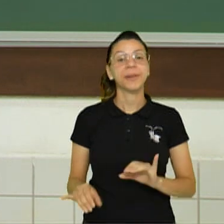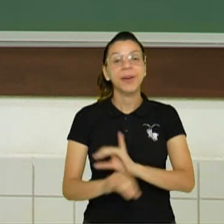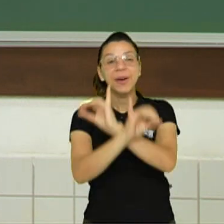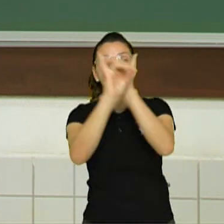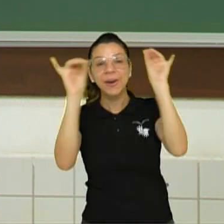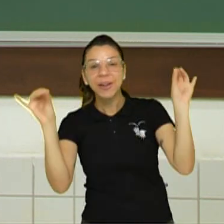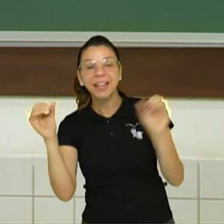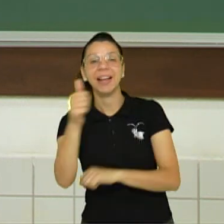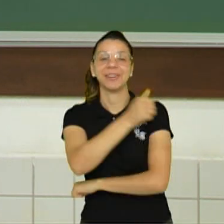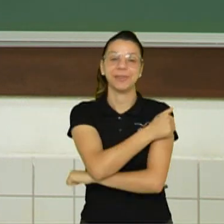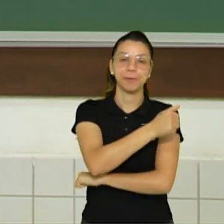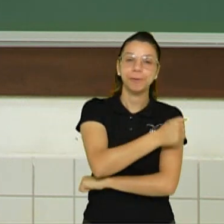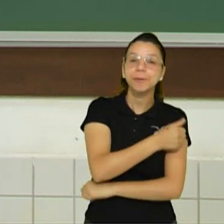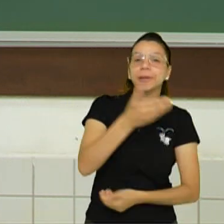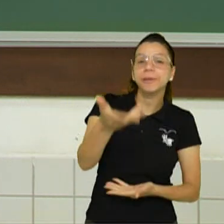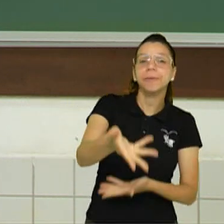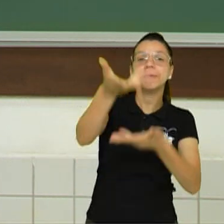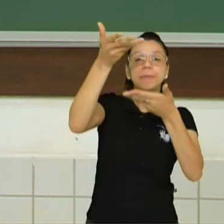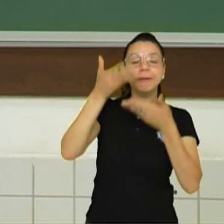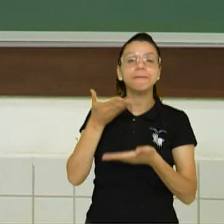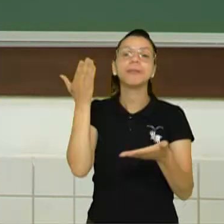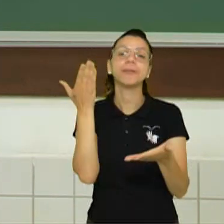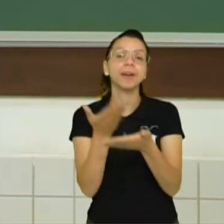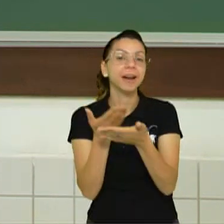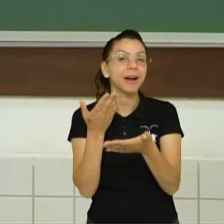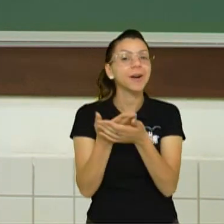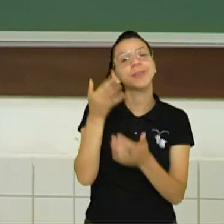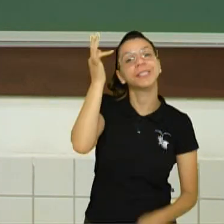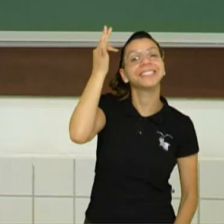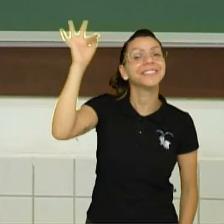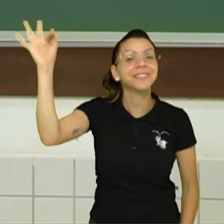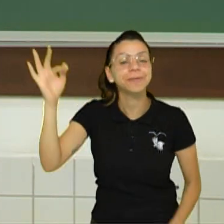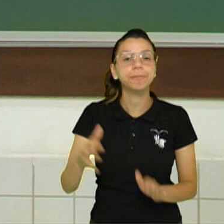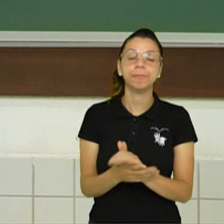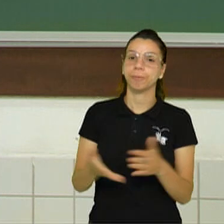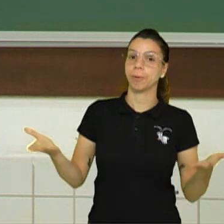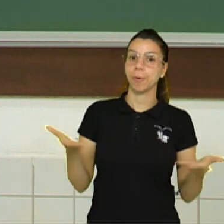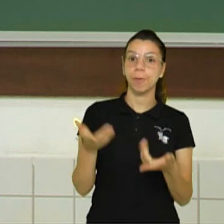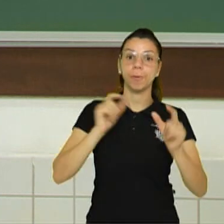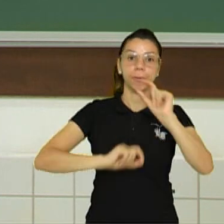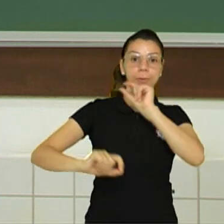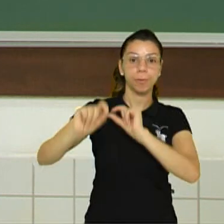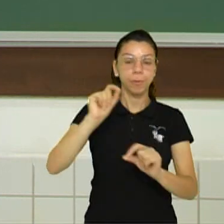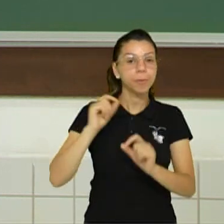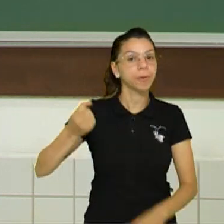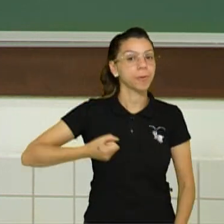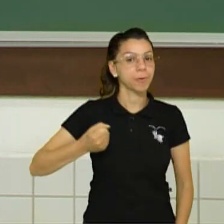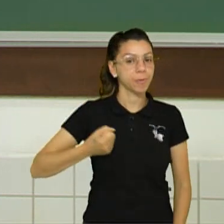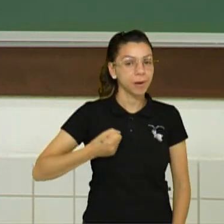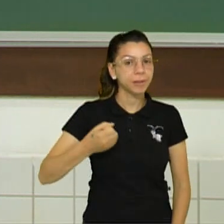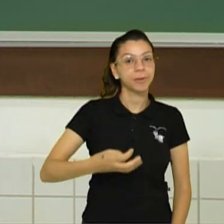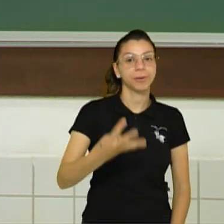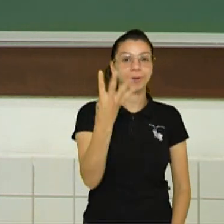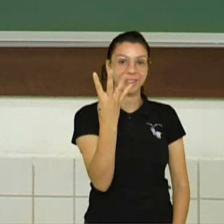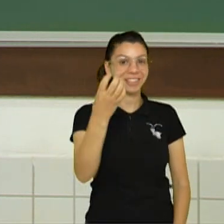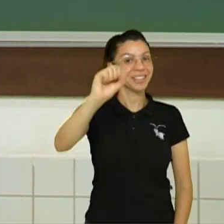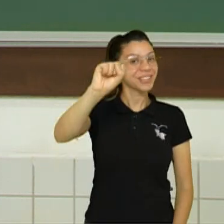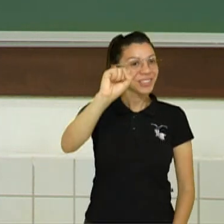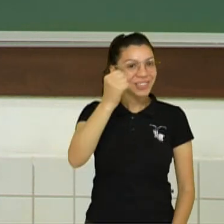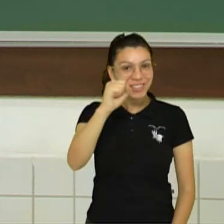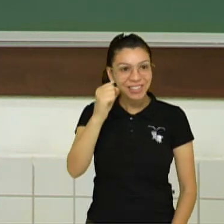Olá, queridos alunos, sejam bem-vindos a esta aula de filosofia. Hoje a nossa aula de número